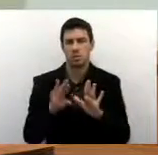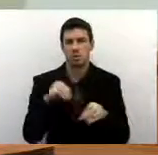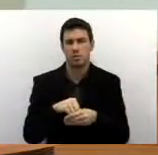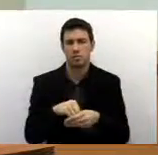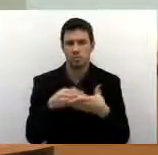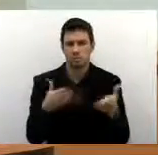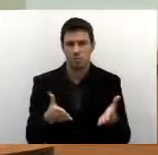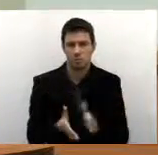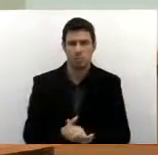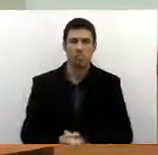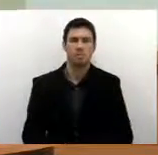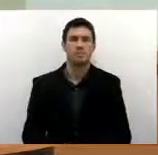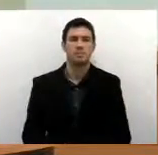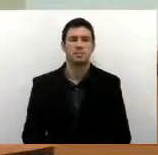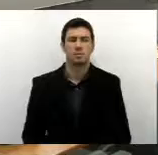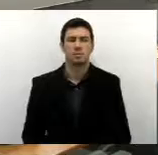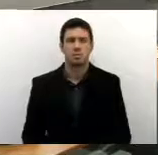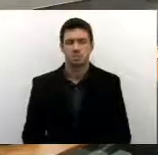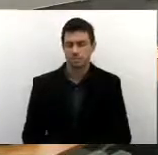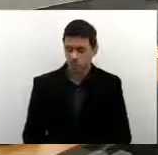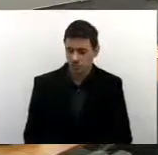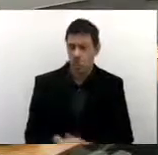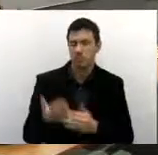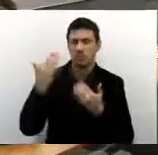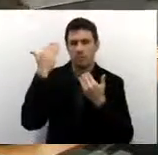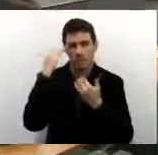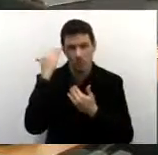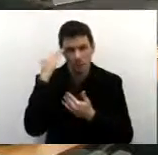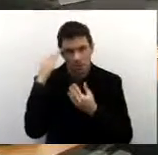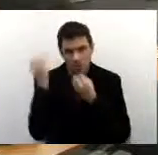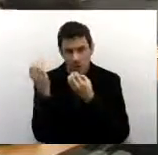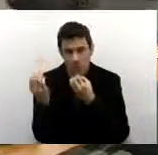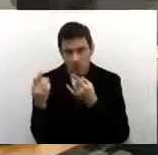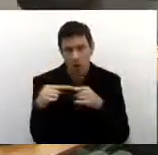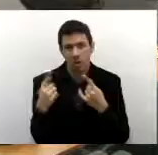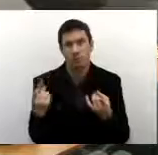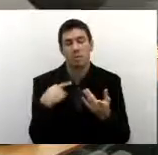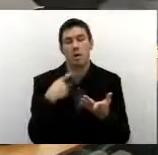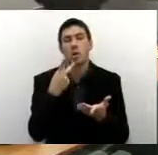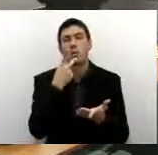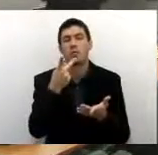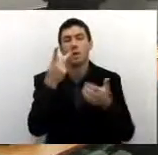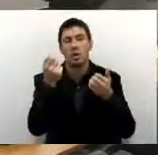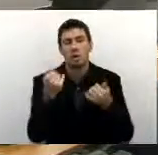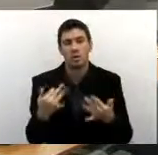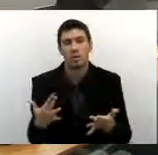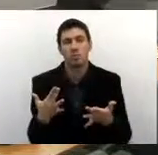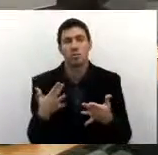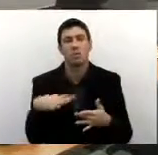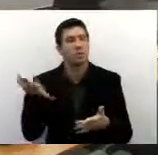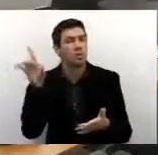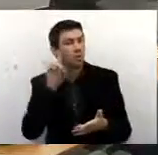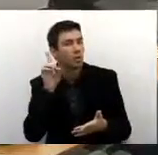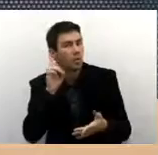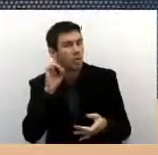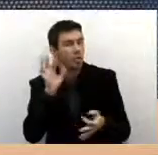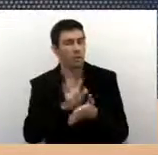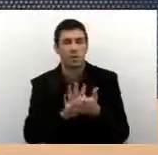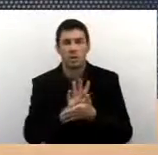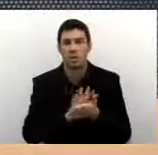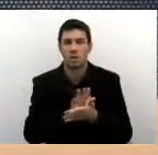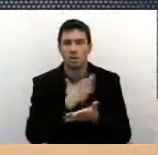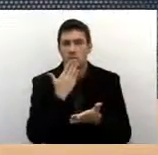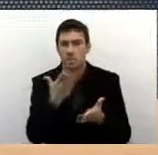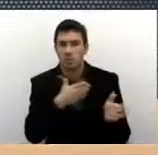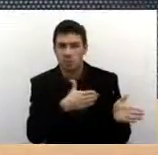ordem. Entendo o desabafo do senhor, vereador, mas como eu falei, eu não ouvi o senhor pedindo pela ordem, espero